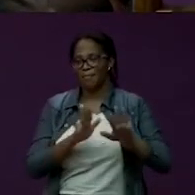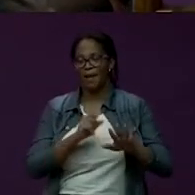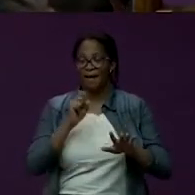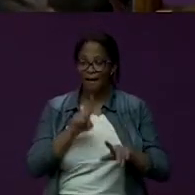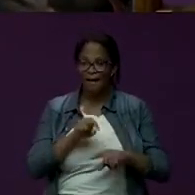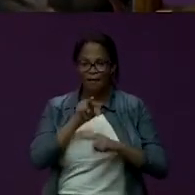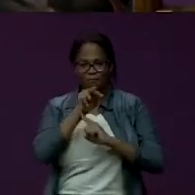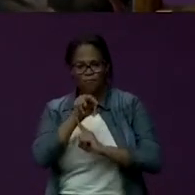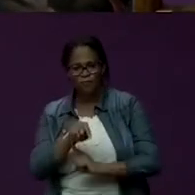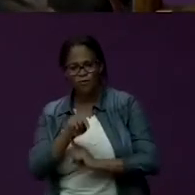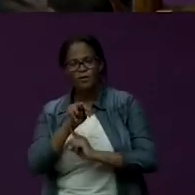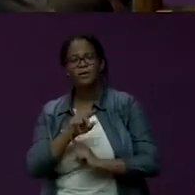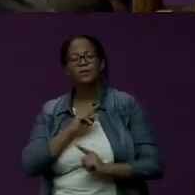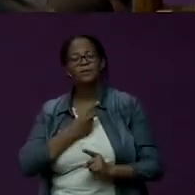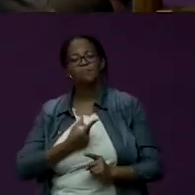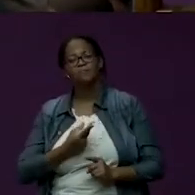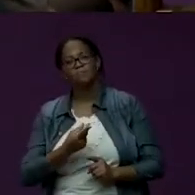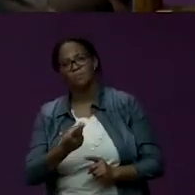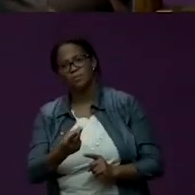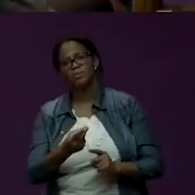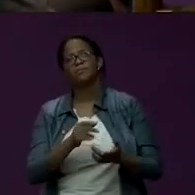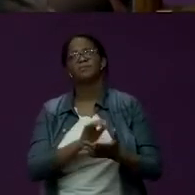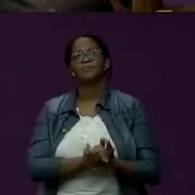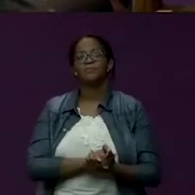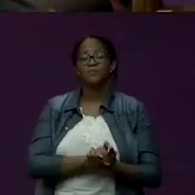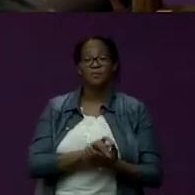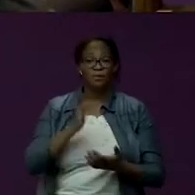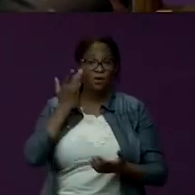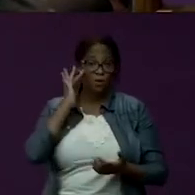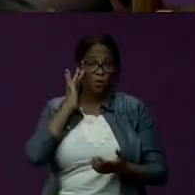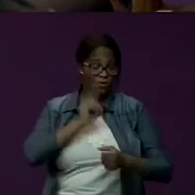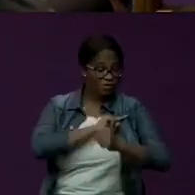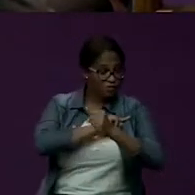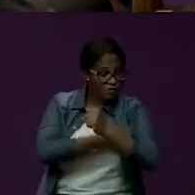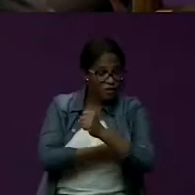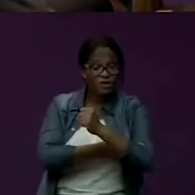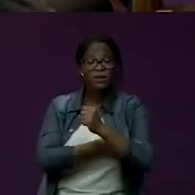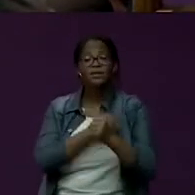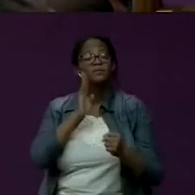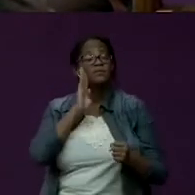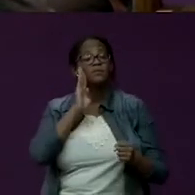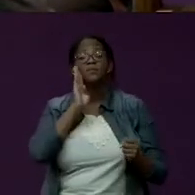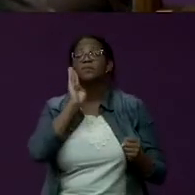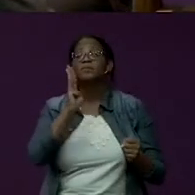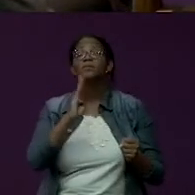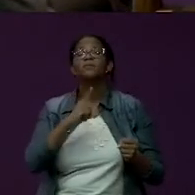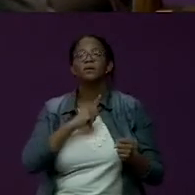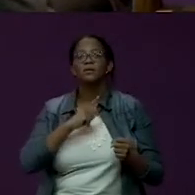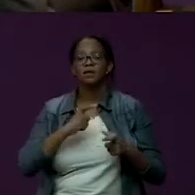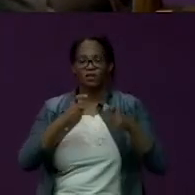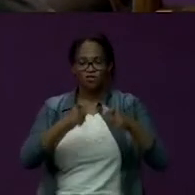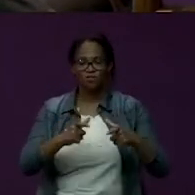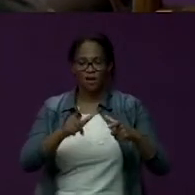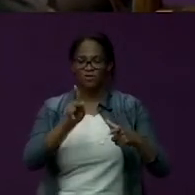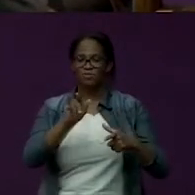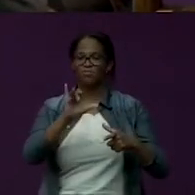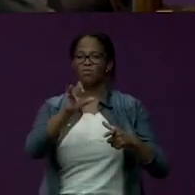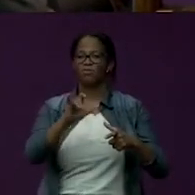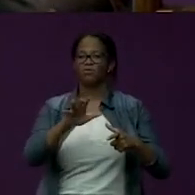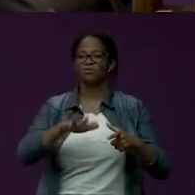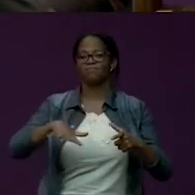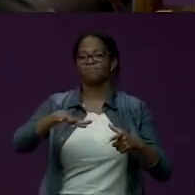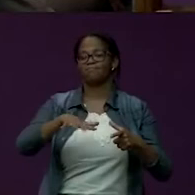né, permanente, e eu acho que a gente só se fortalece se a gente tiver espaço público, né?